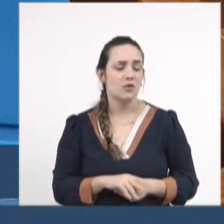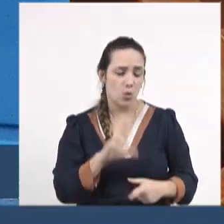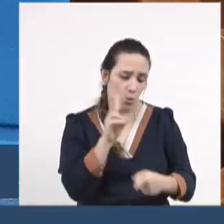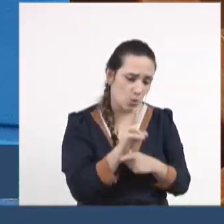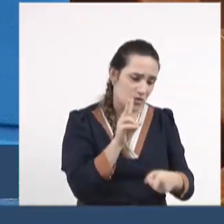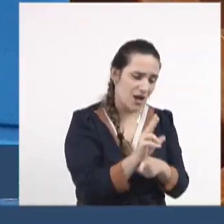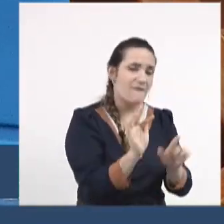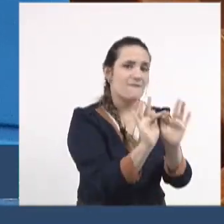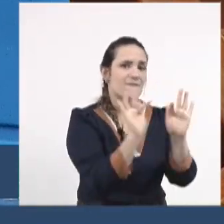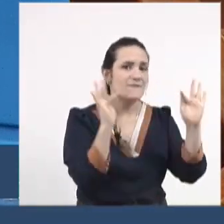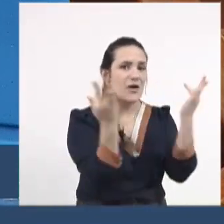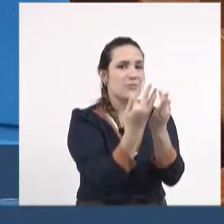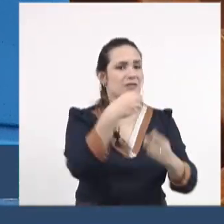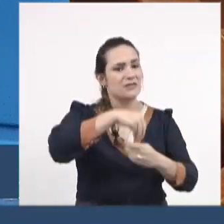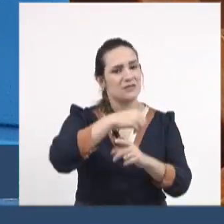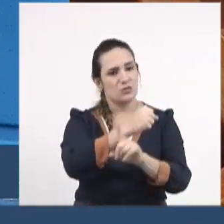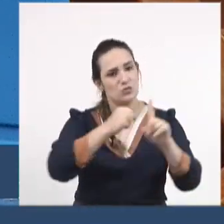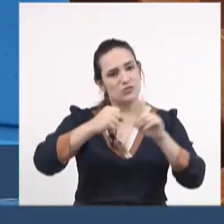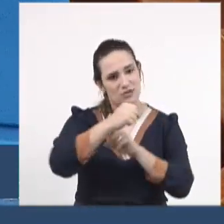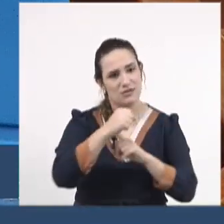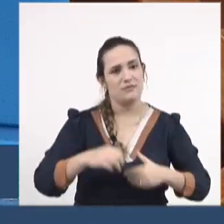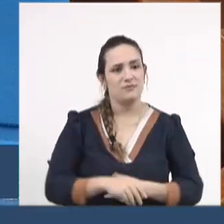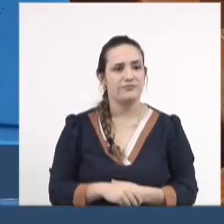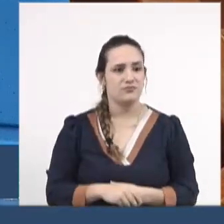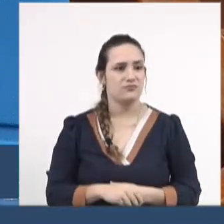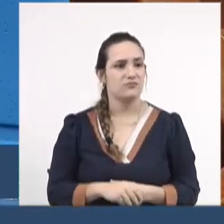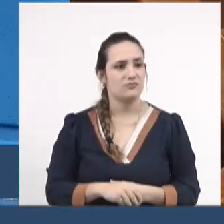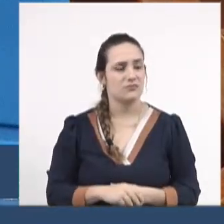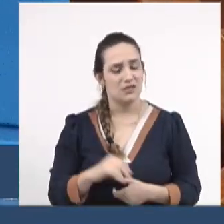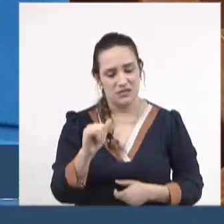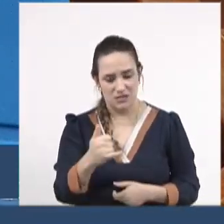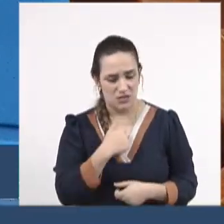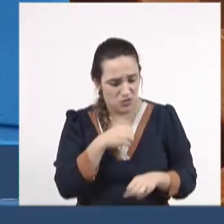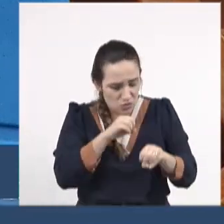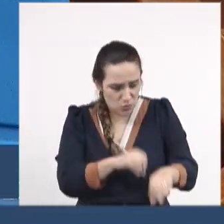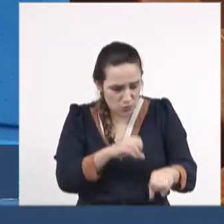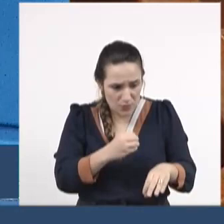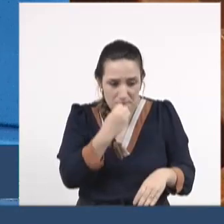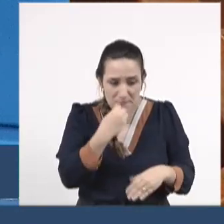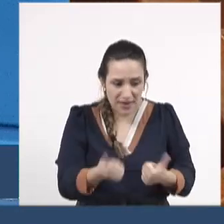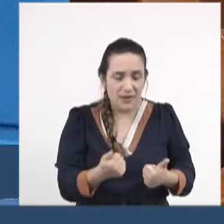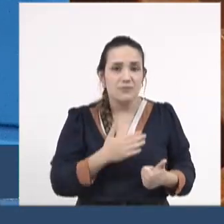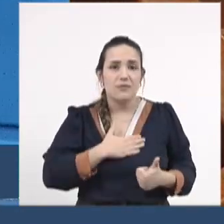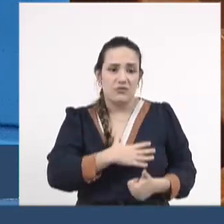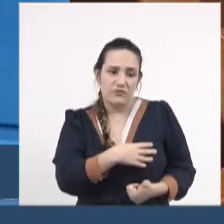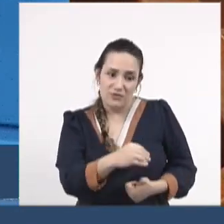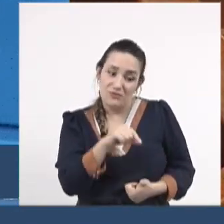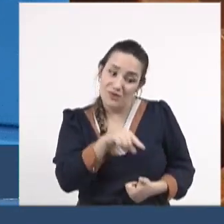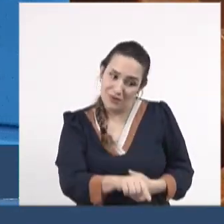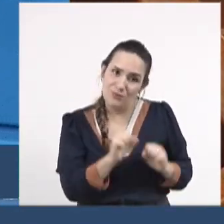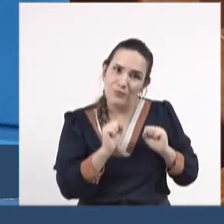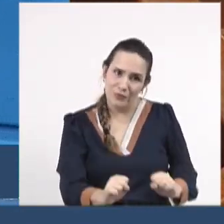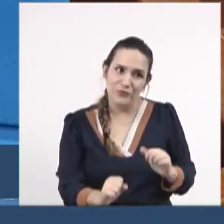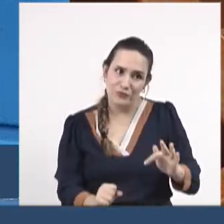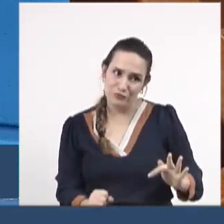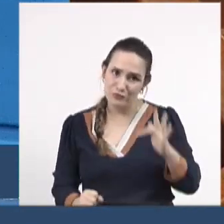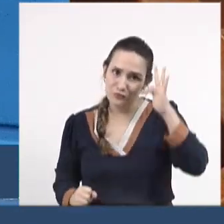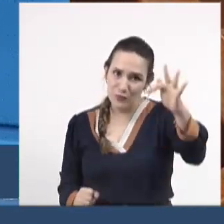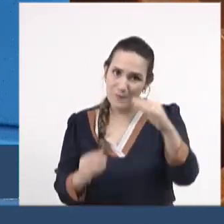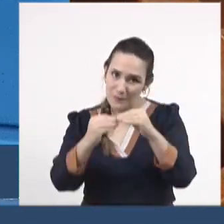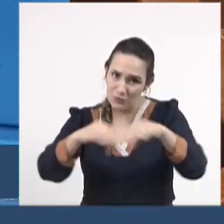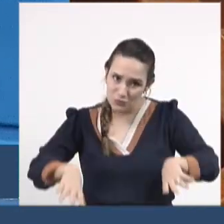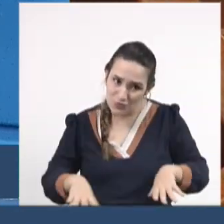revitalização da família na sociedade como um todo. Porque se eu não educo bem o meu filho, ele pode se tornar alguém que